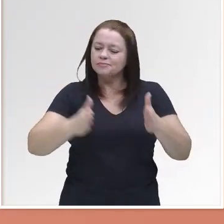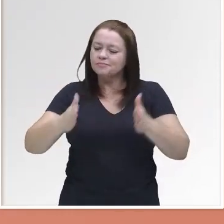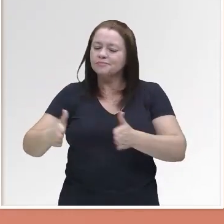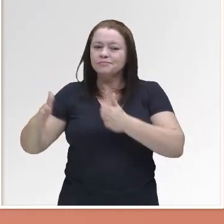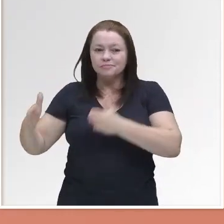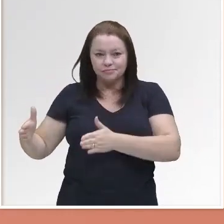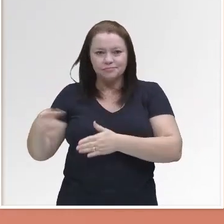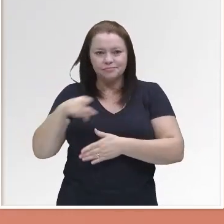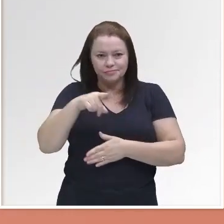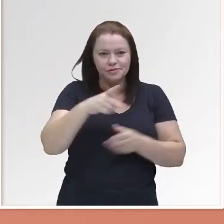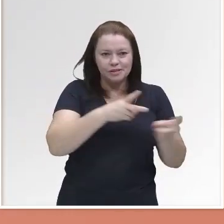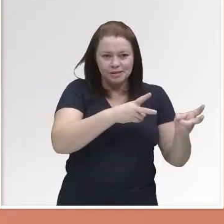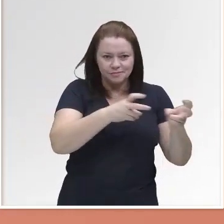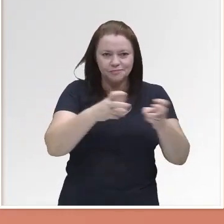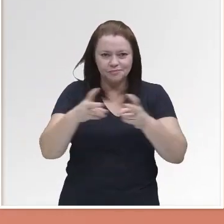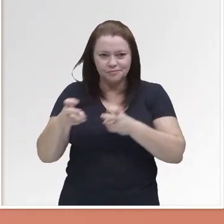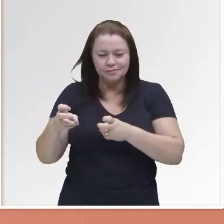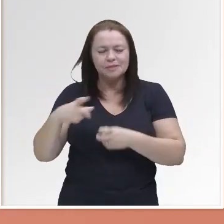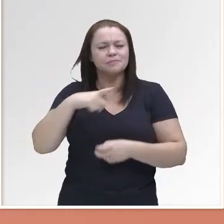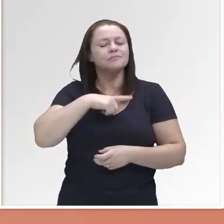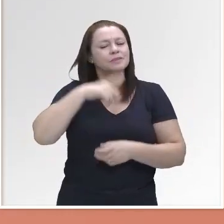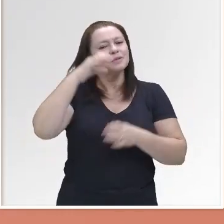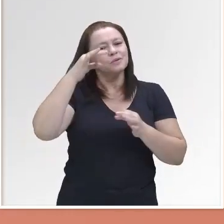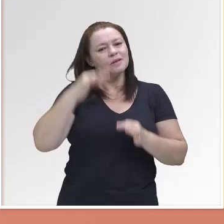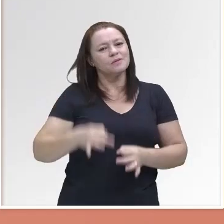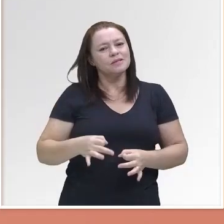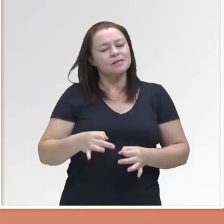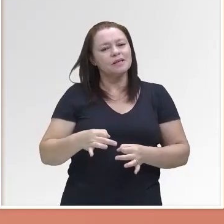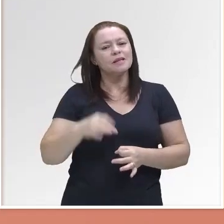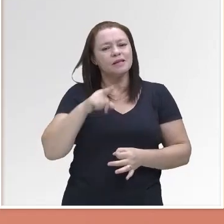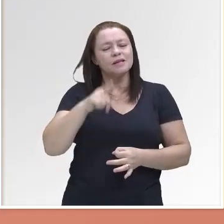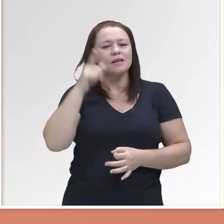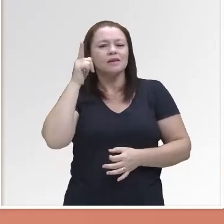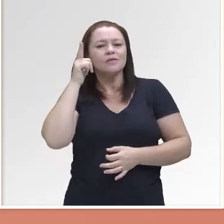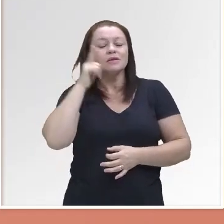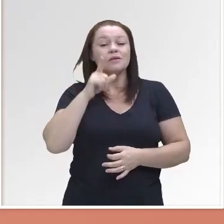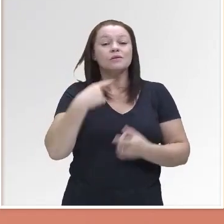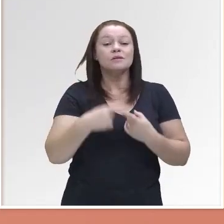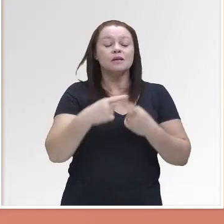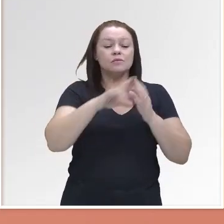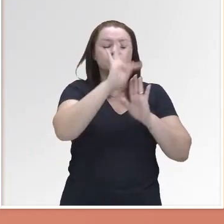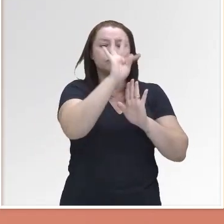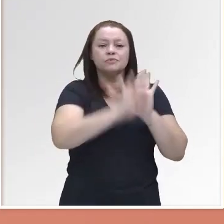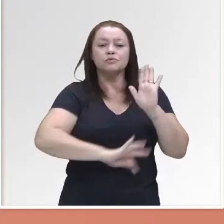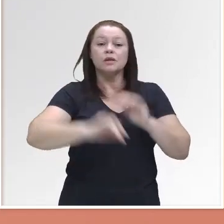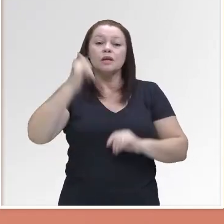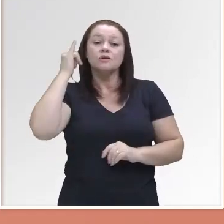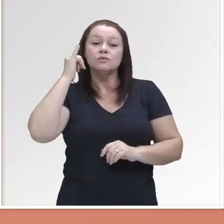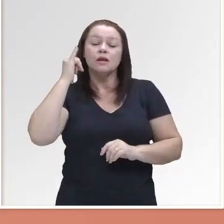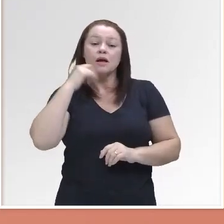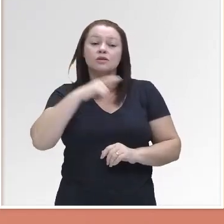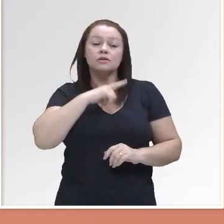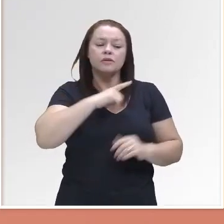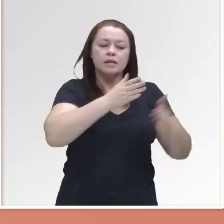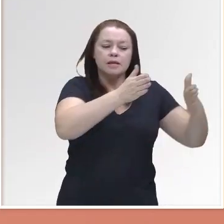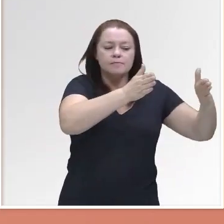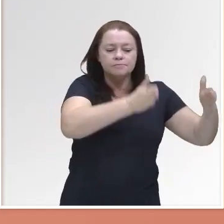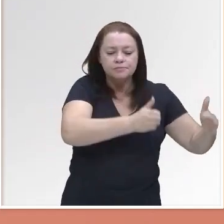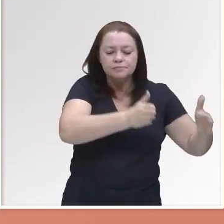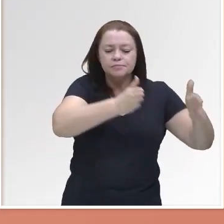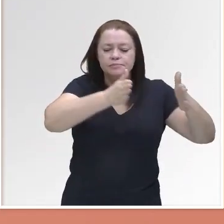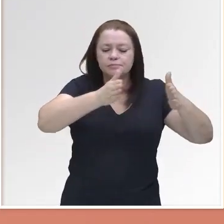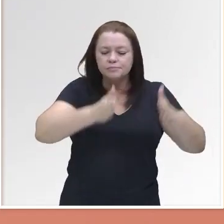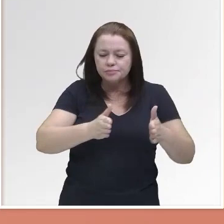Você pôde perceber, eu tenho certeza disso, que todo texto narrativo ele segue então uma sequência. E a gente